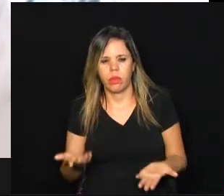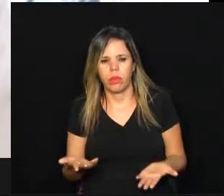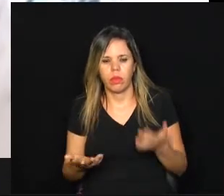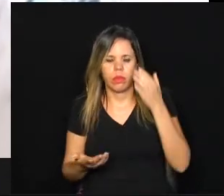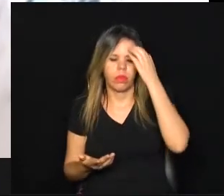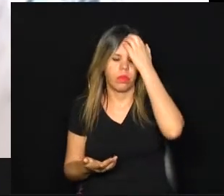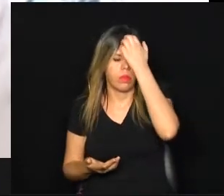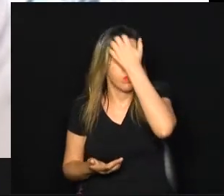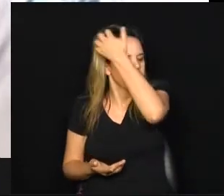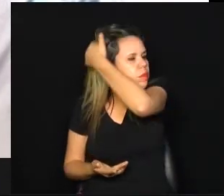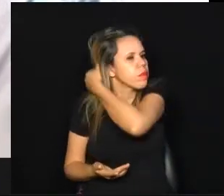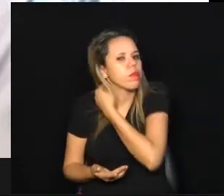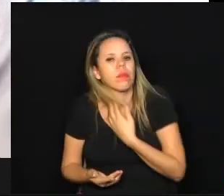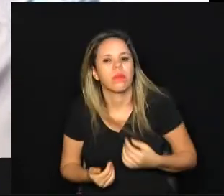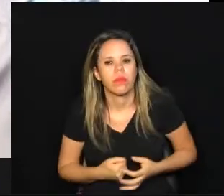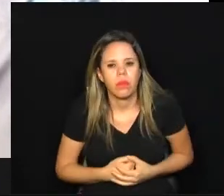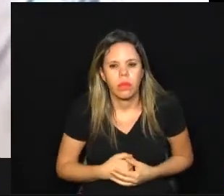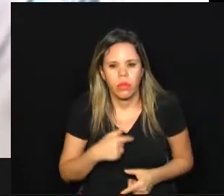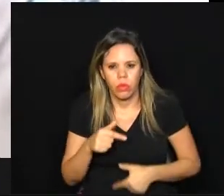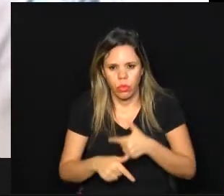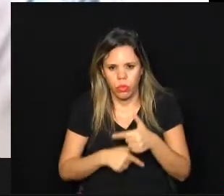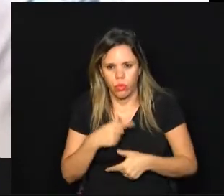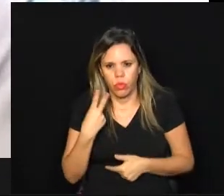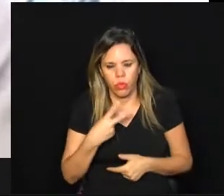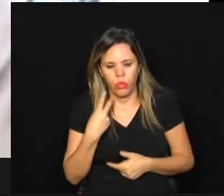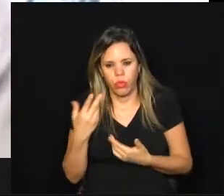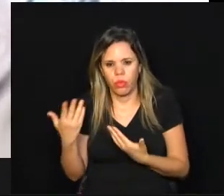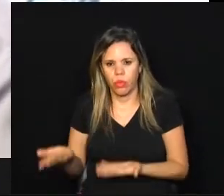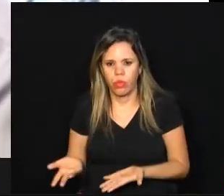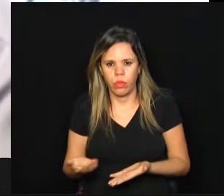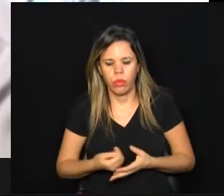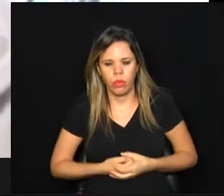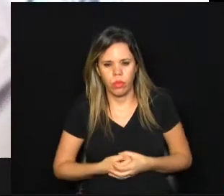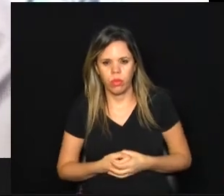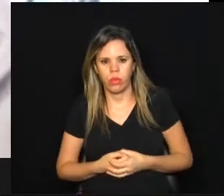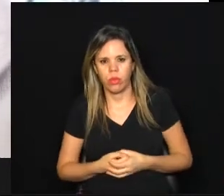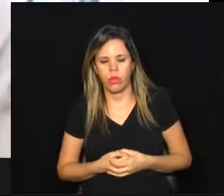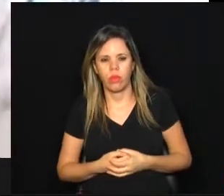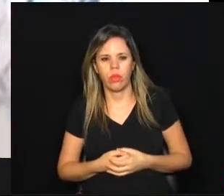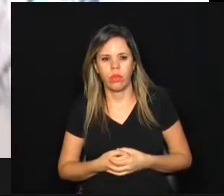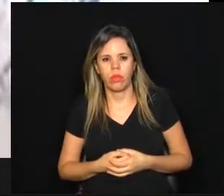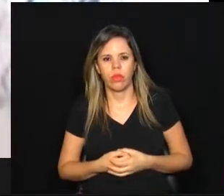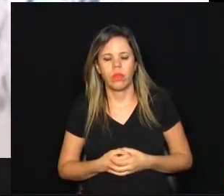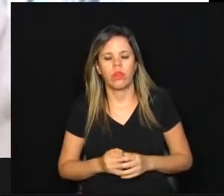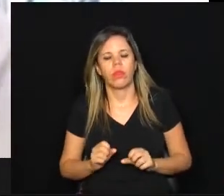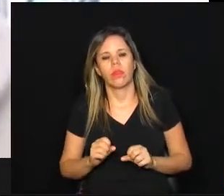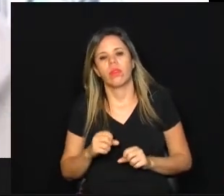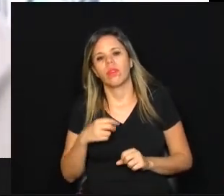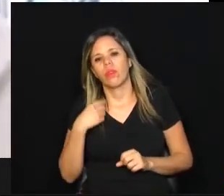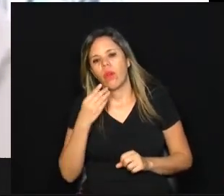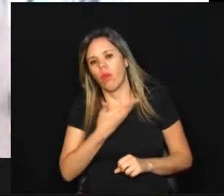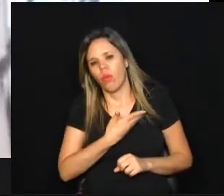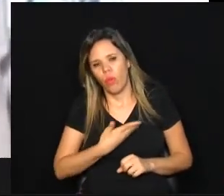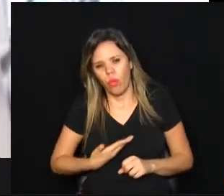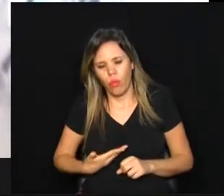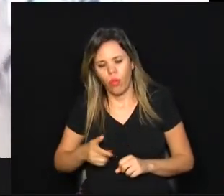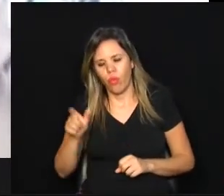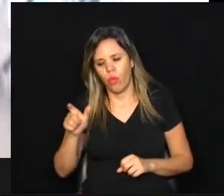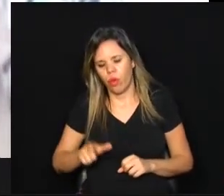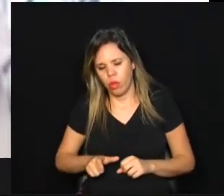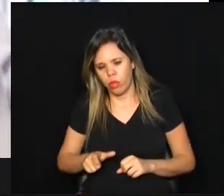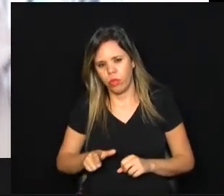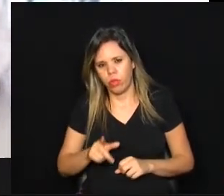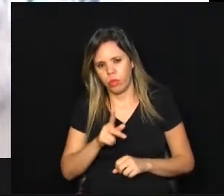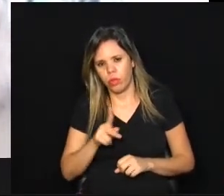temos que, desde os trabalhos dos vereadores aqui, prefeito, governador, presidente, temos que cuidar muito bem da